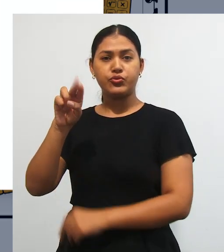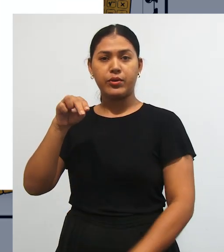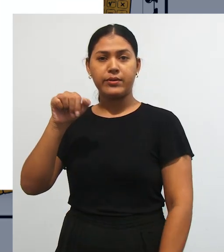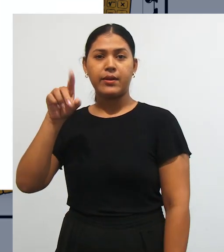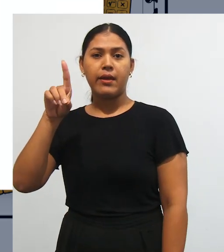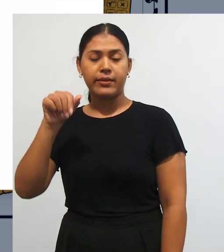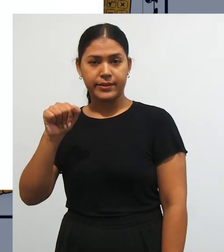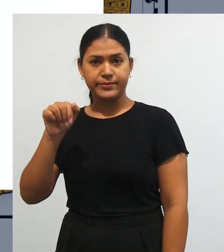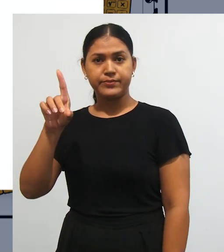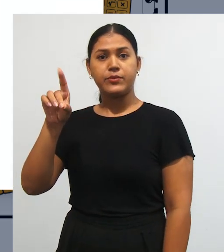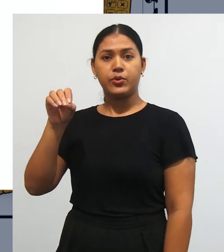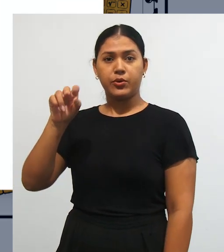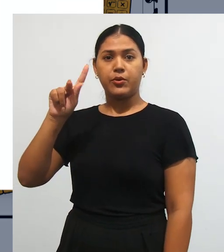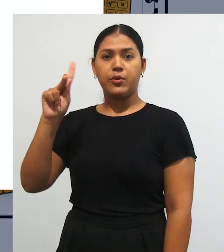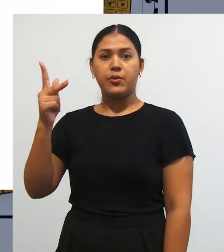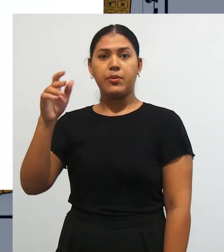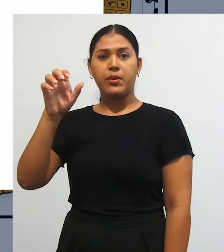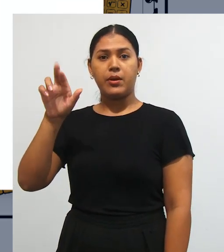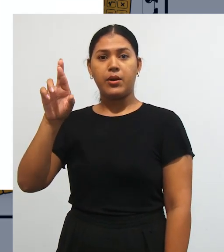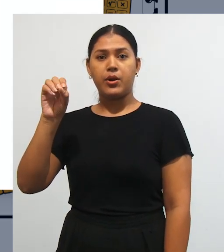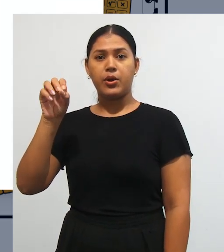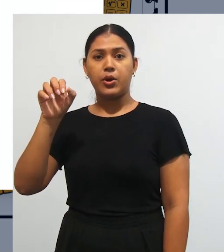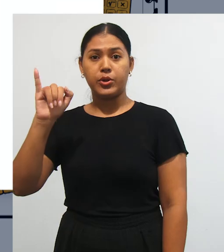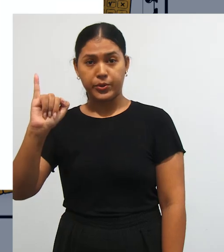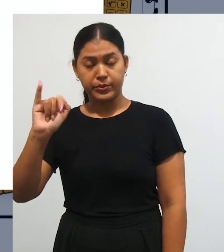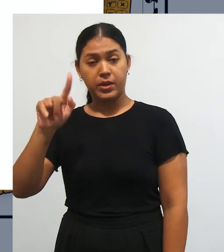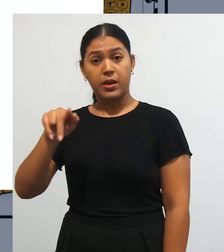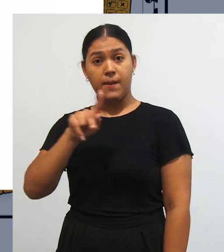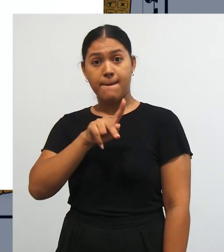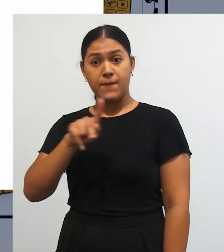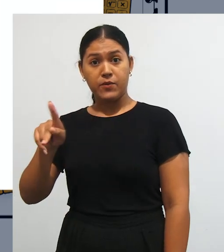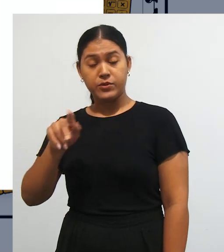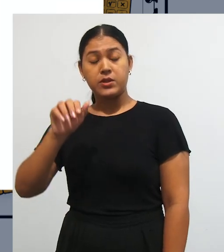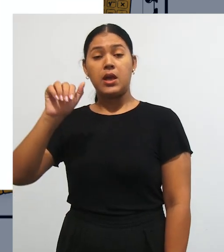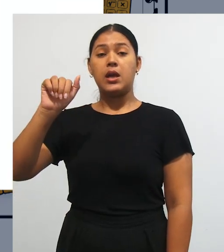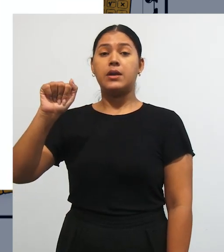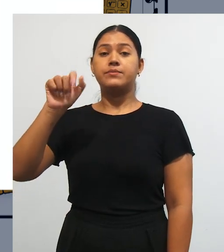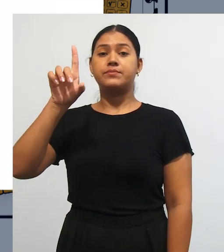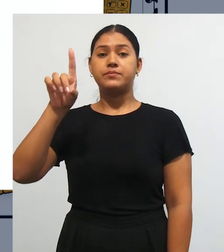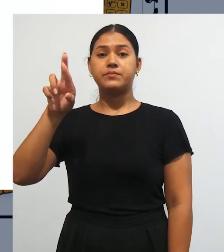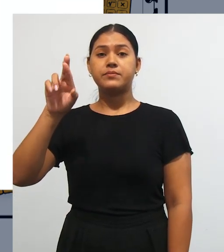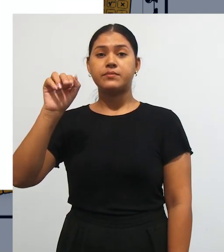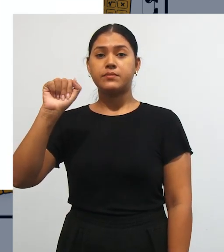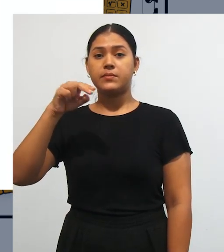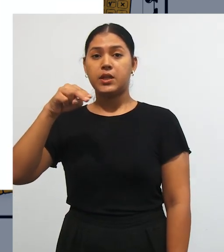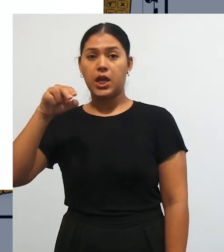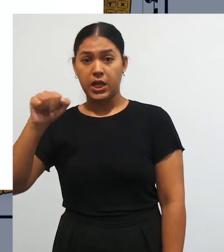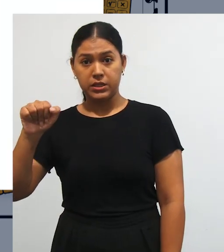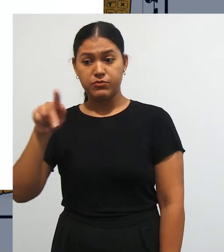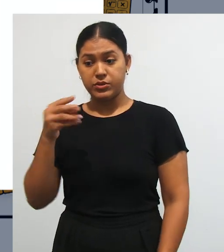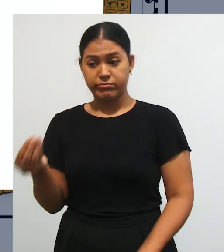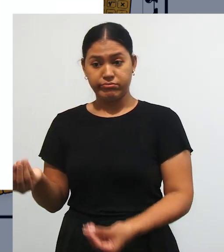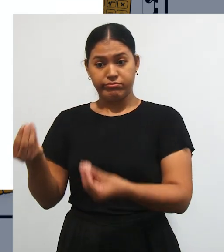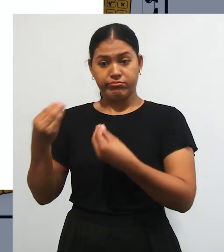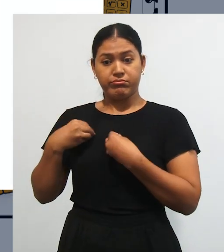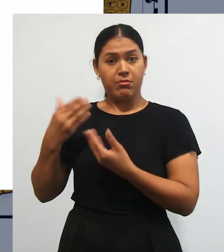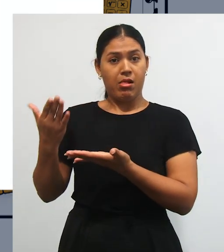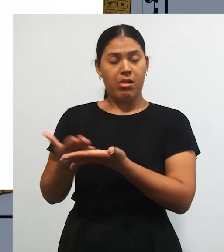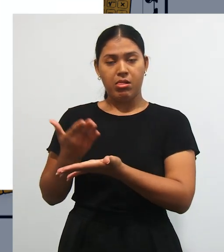herói, inclusive, foi uma grande professora aqui do Instituto, a professora Adriana Zanchi, que me apresentou esse